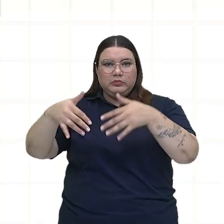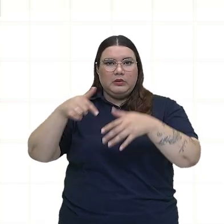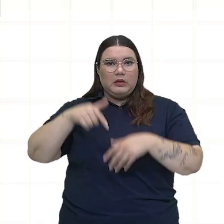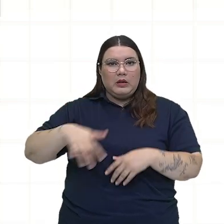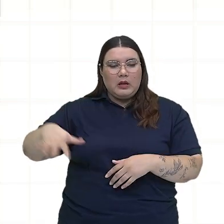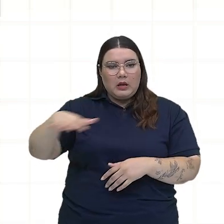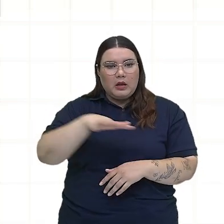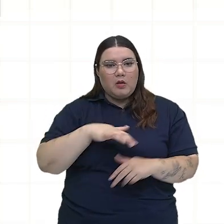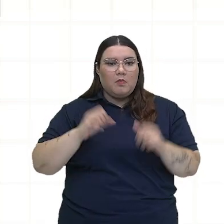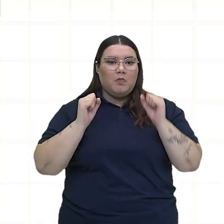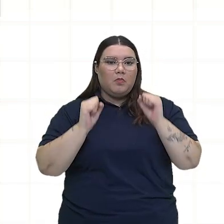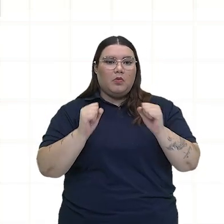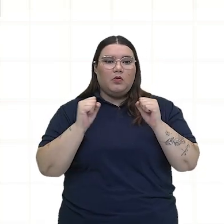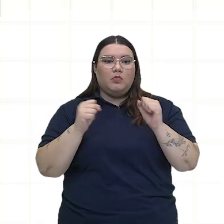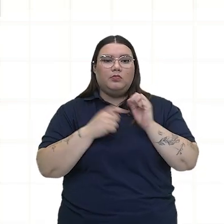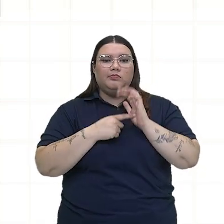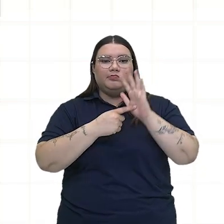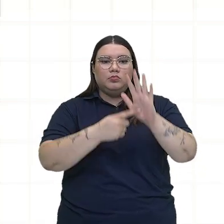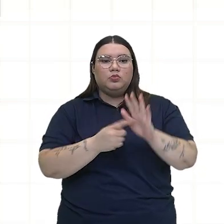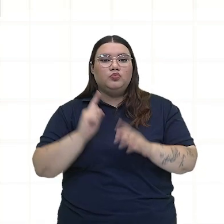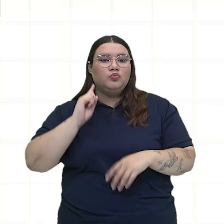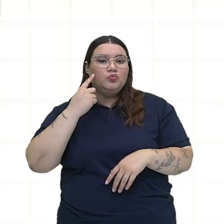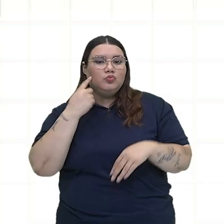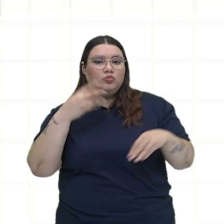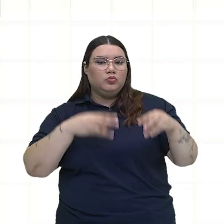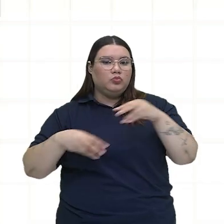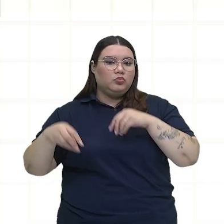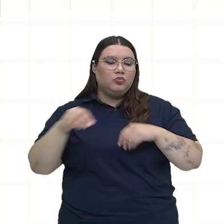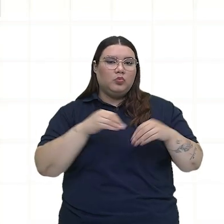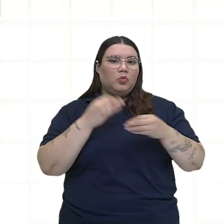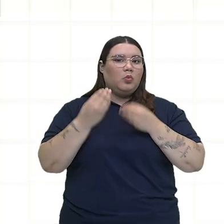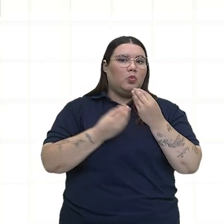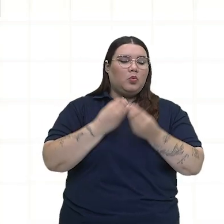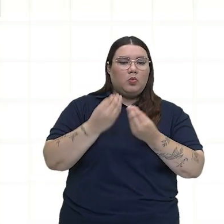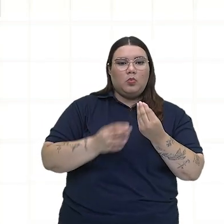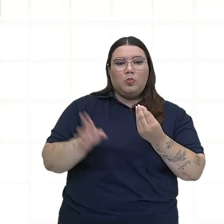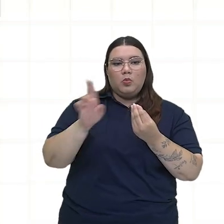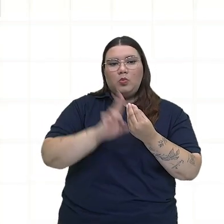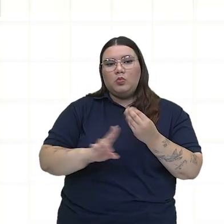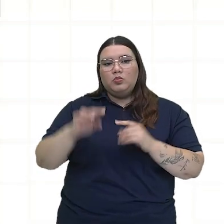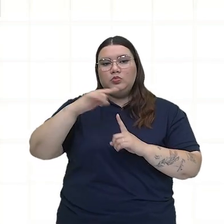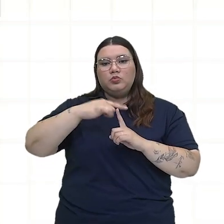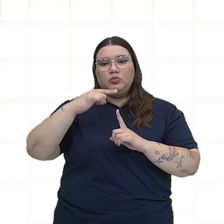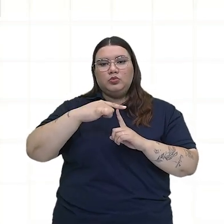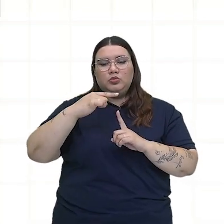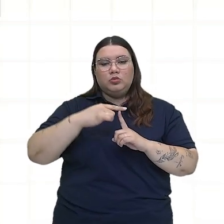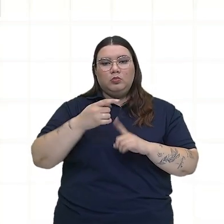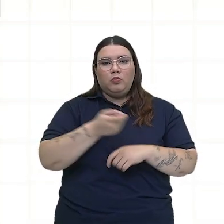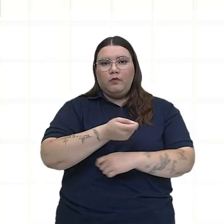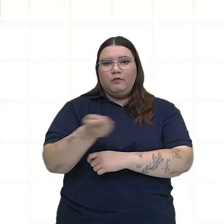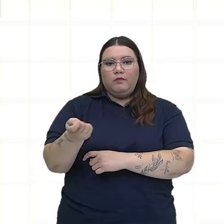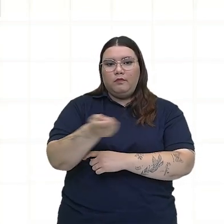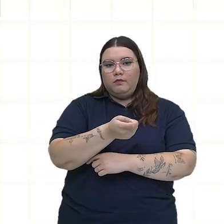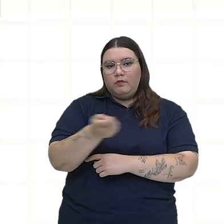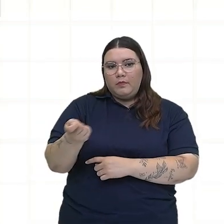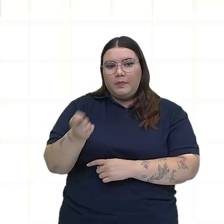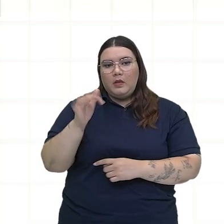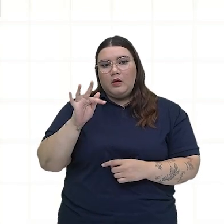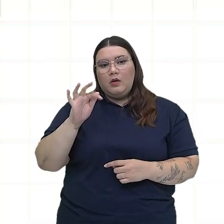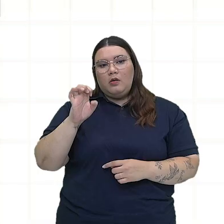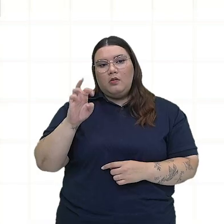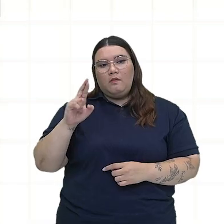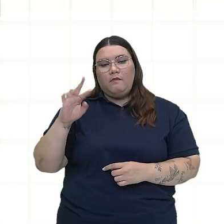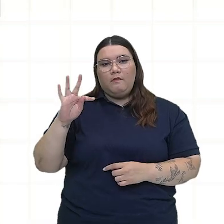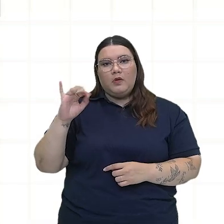determinado lugar, ela pode trazer poluição por fertilizantes e defensivos. Os fertilizantes